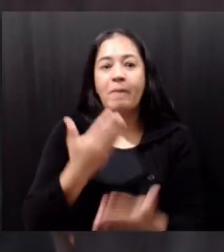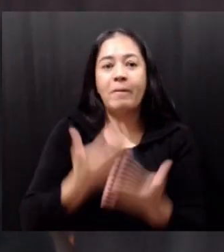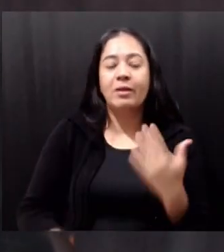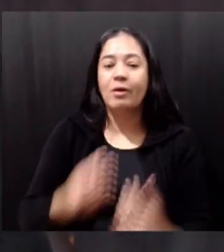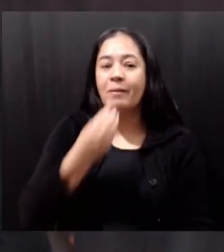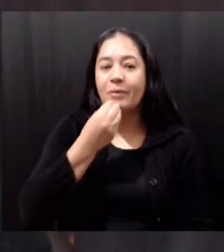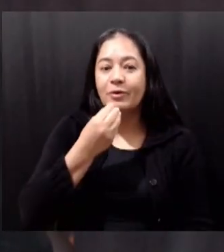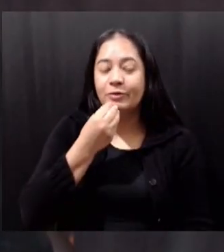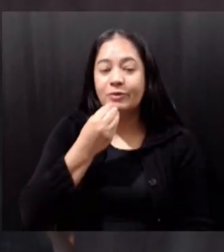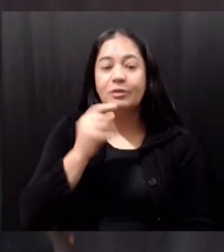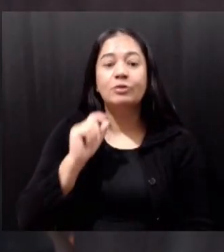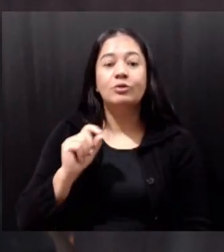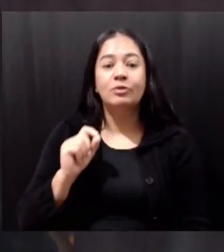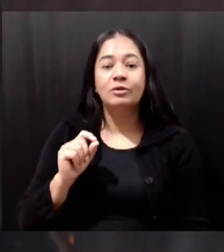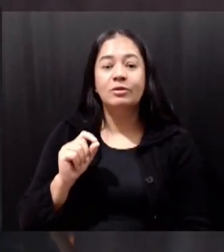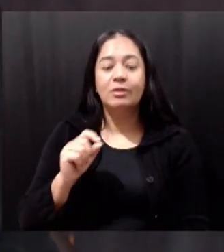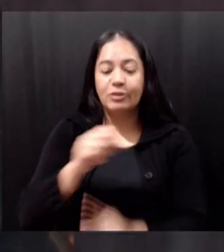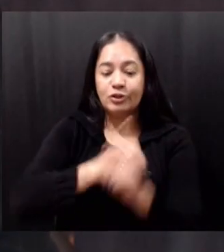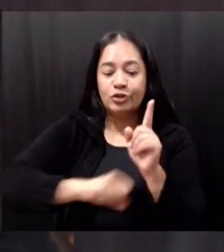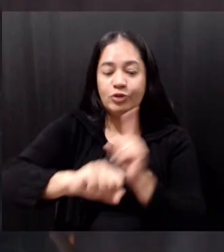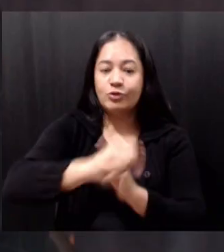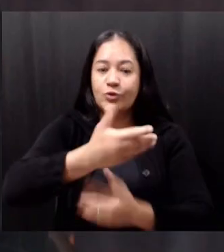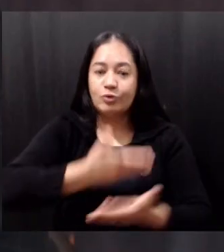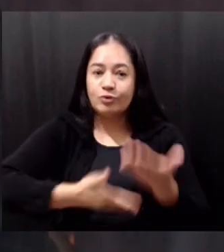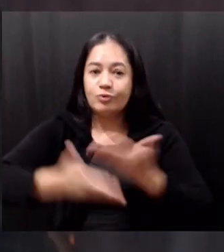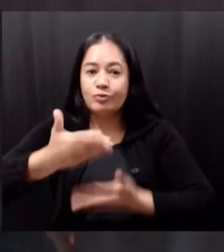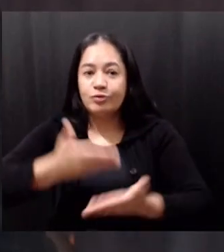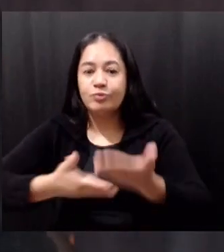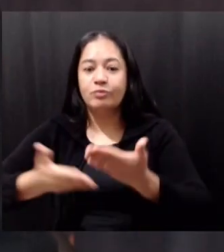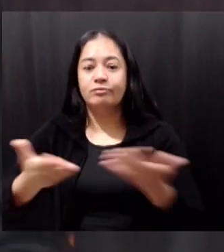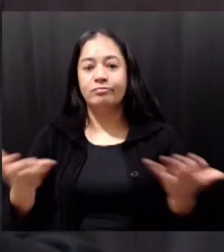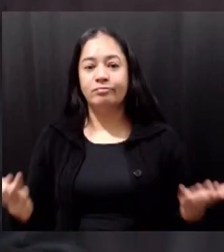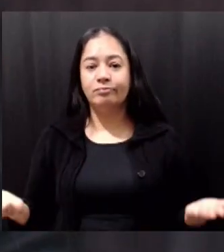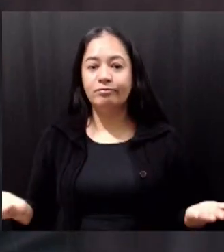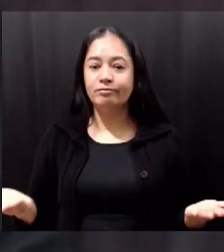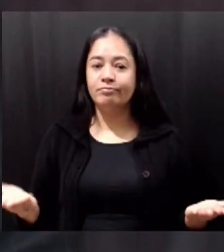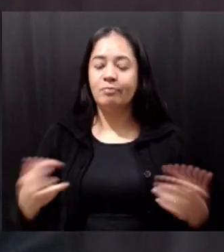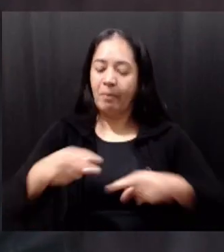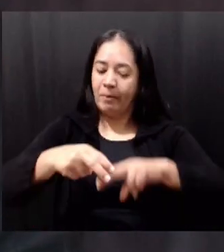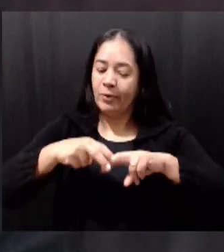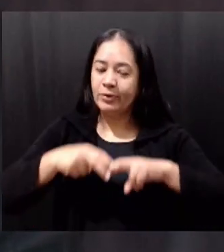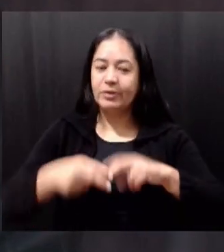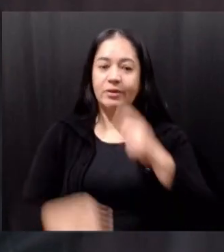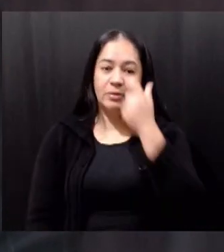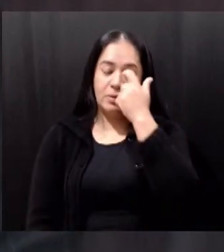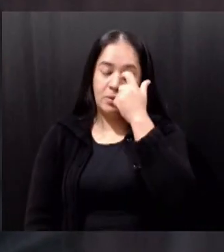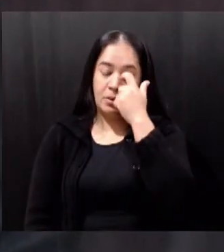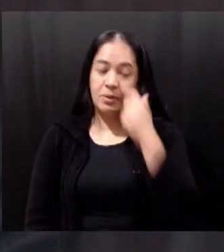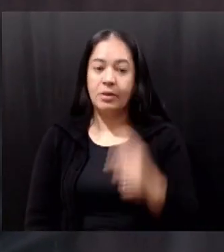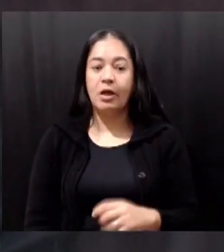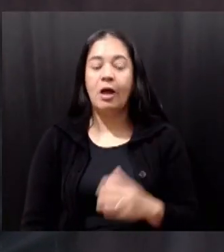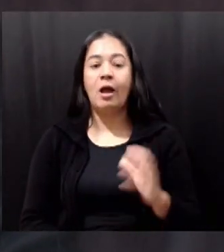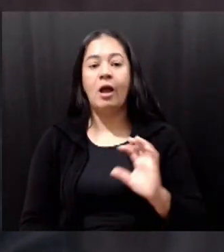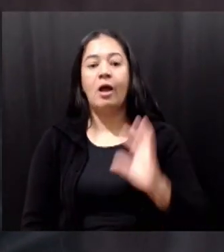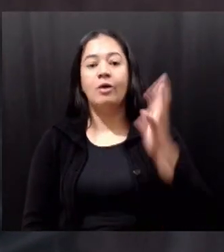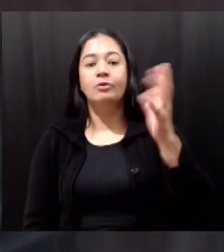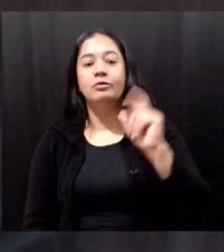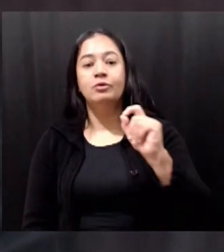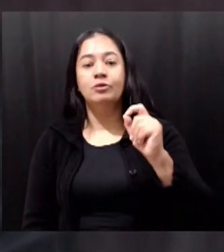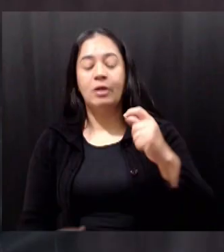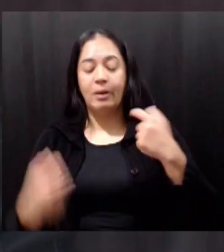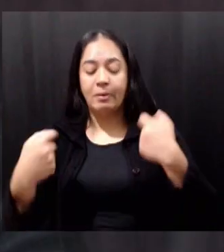de socialização. Então, com isso, né, surge a necessidade de repensar